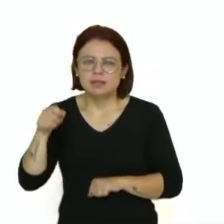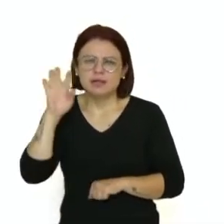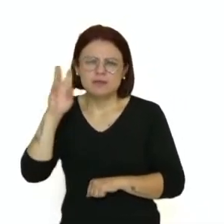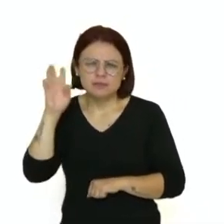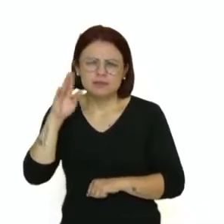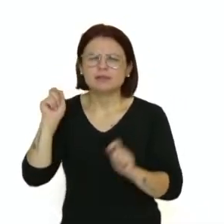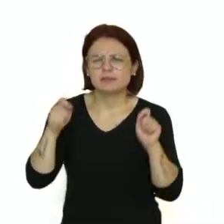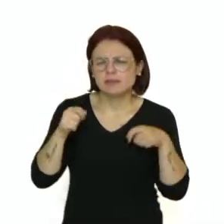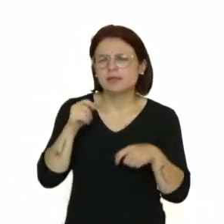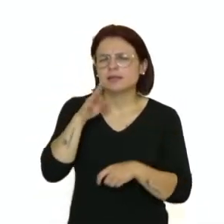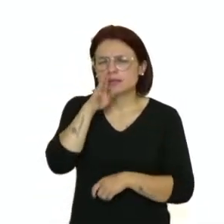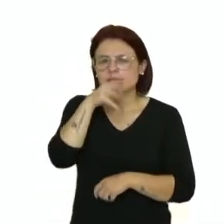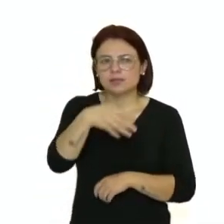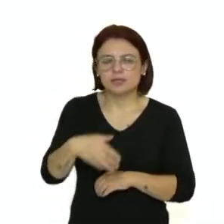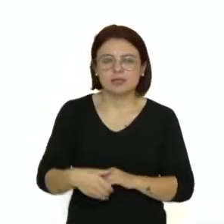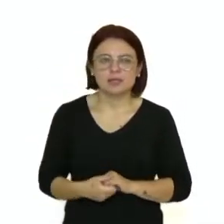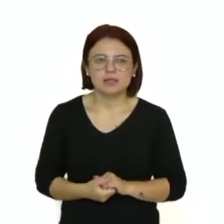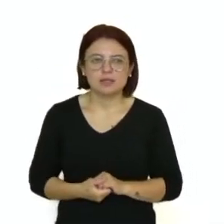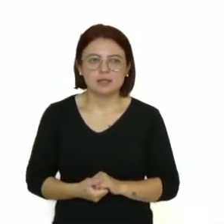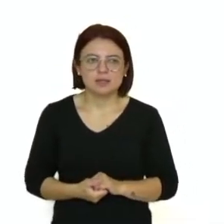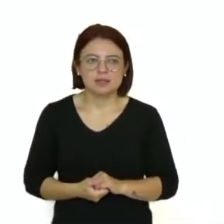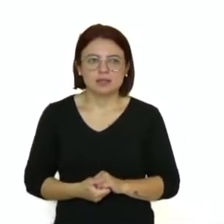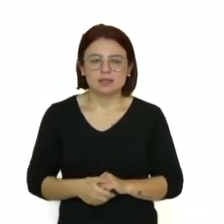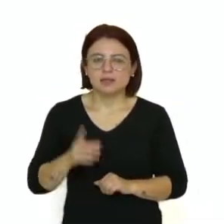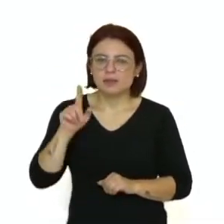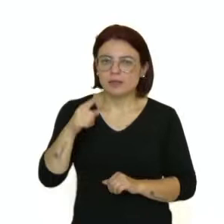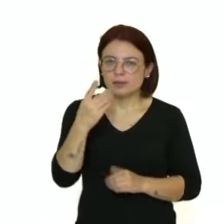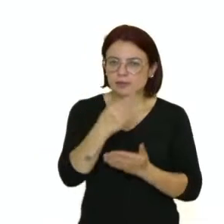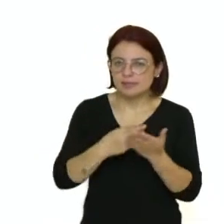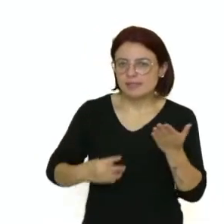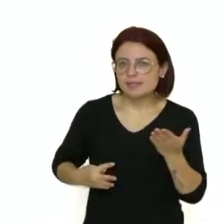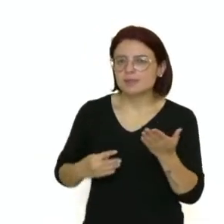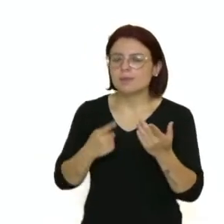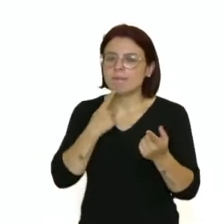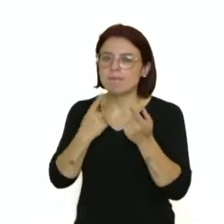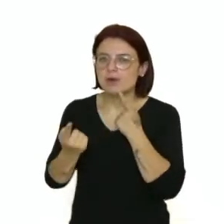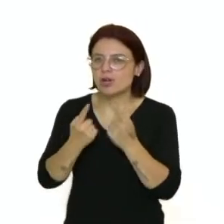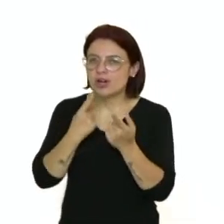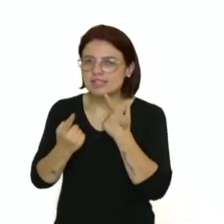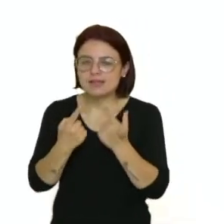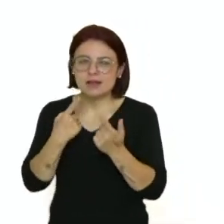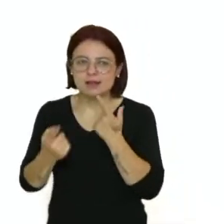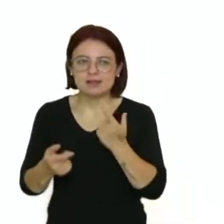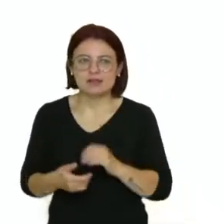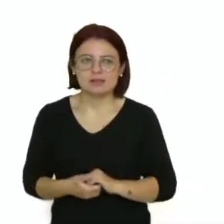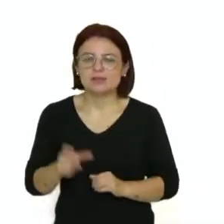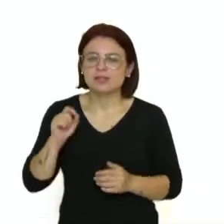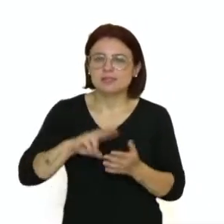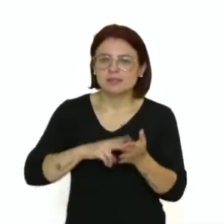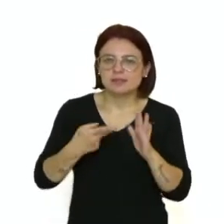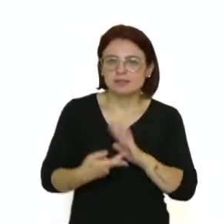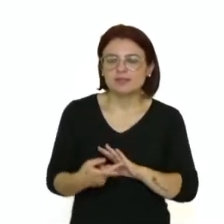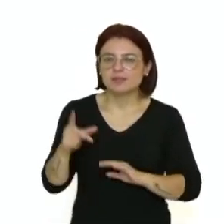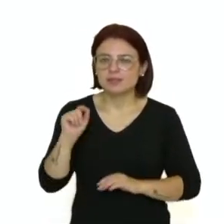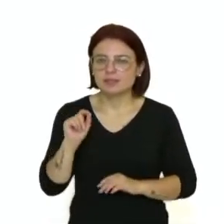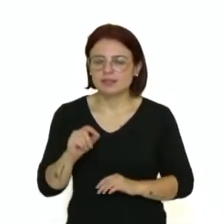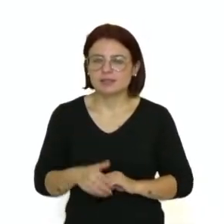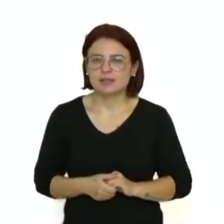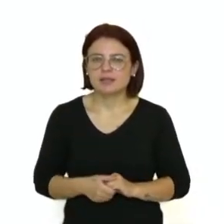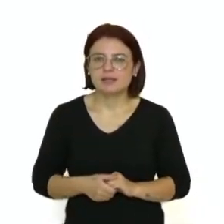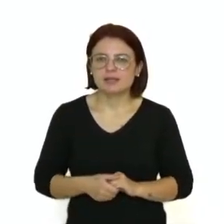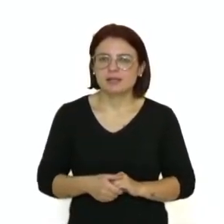quanto crítica, né? Então é um texto escrito em prosa. O que seria um texto escrito em prosa? É aquele escrito por meio